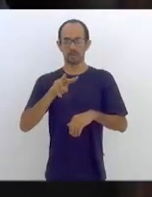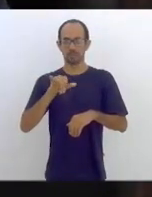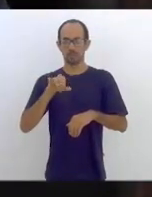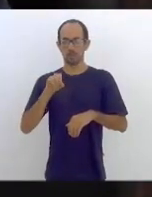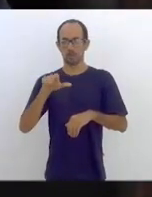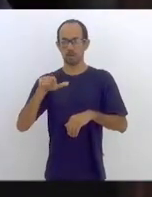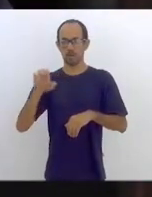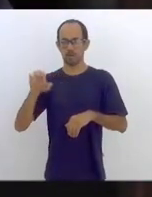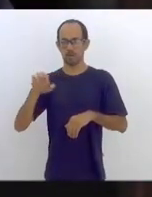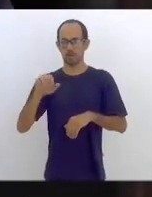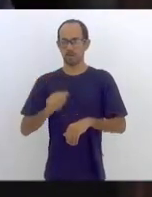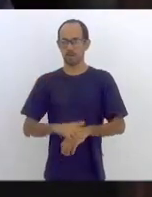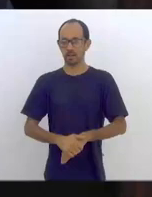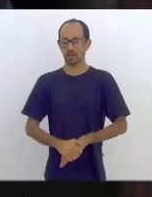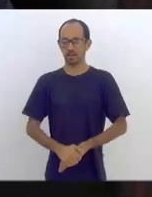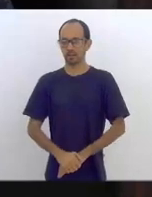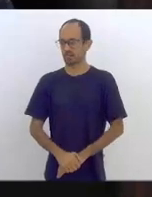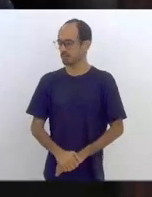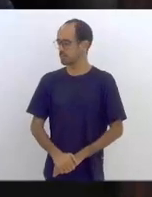Lobo.